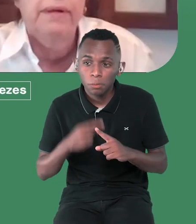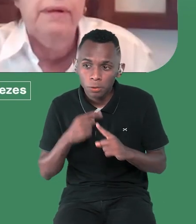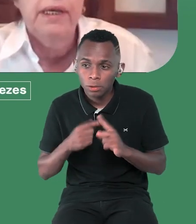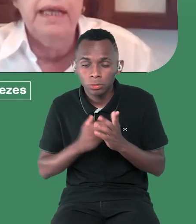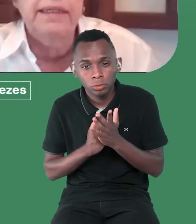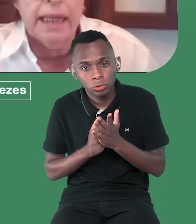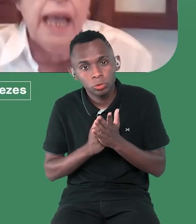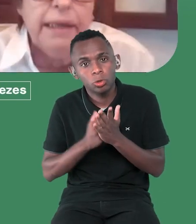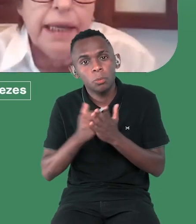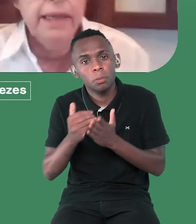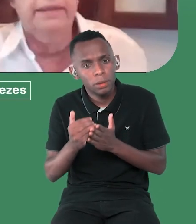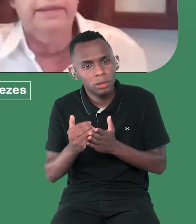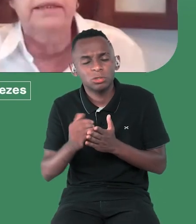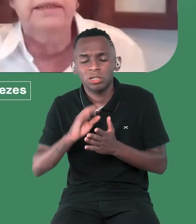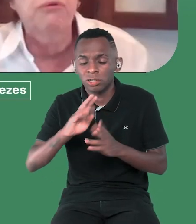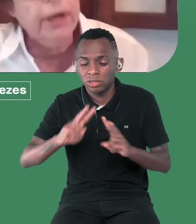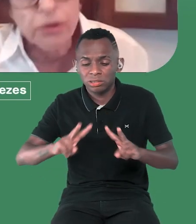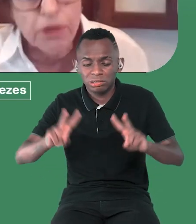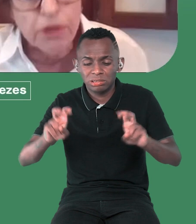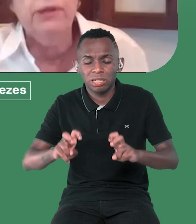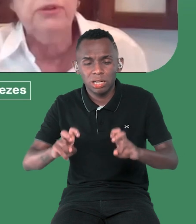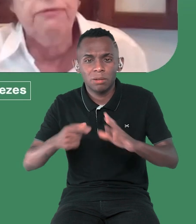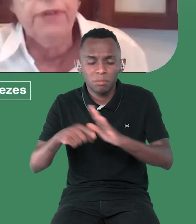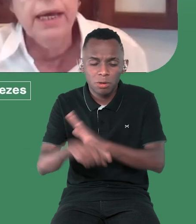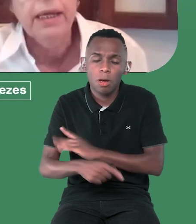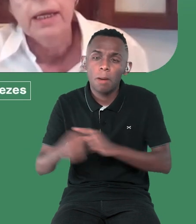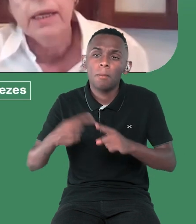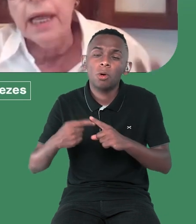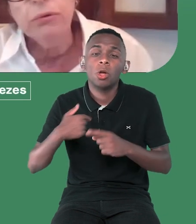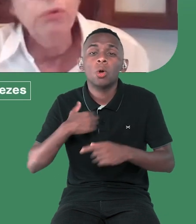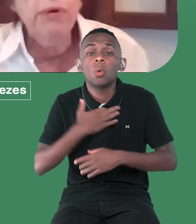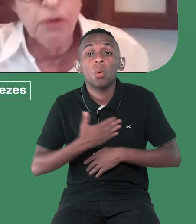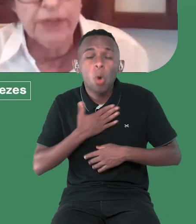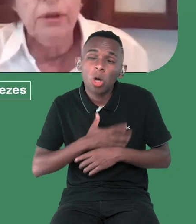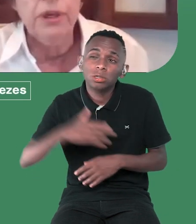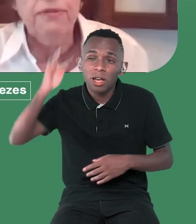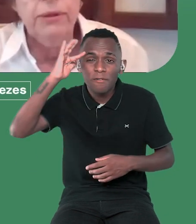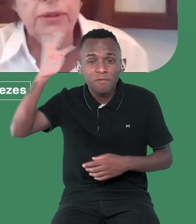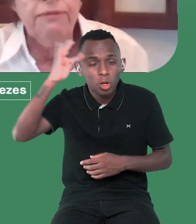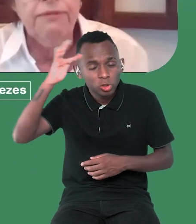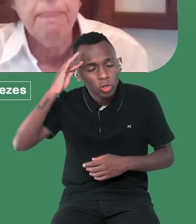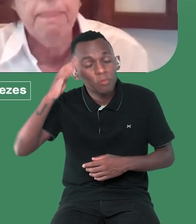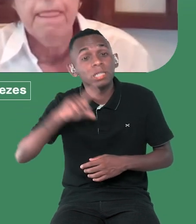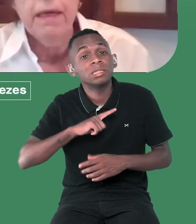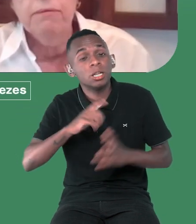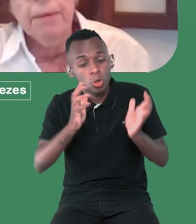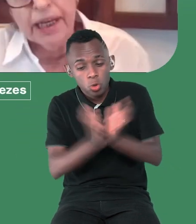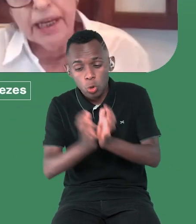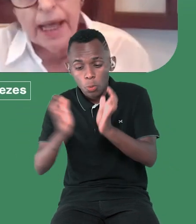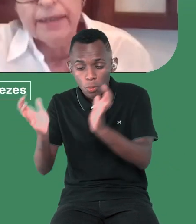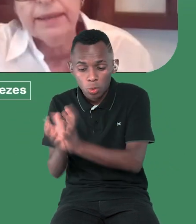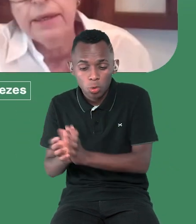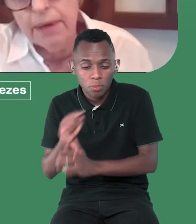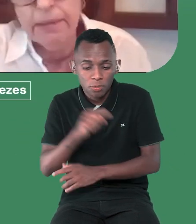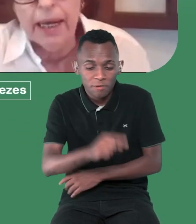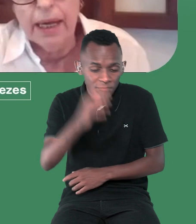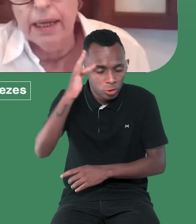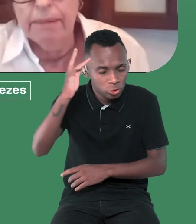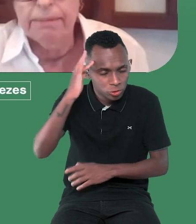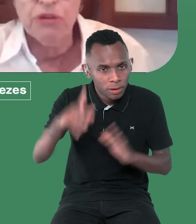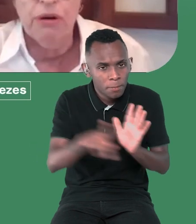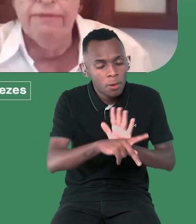lendo existencialistas, eu gosto muito de filosofia, tenho 2 coleções de filosofia, uma para criança e